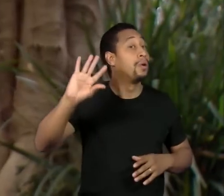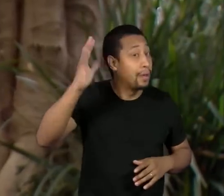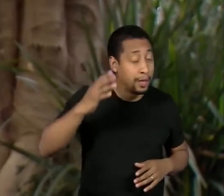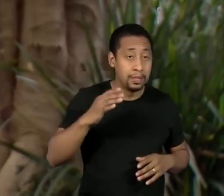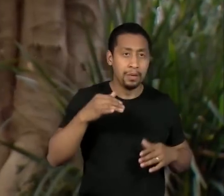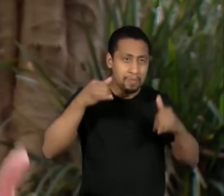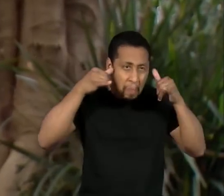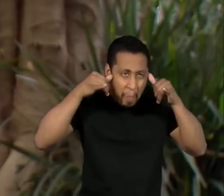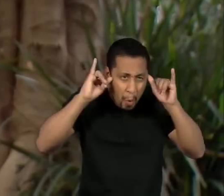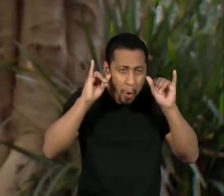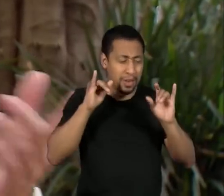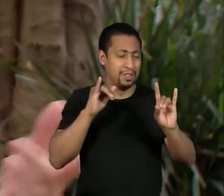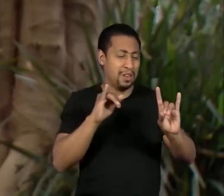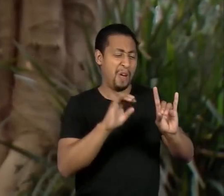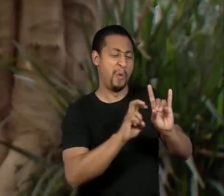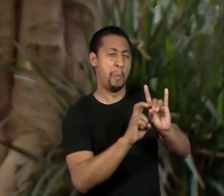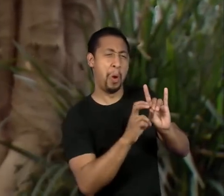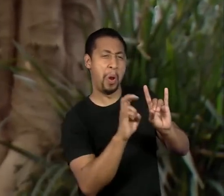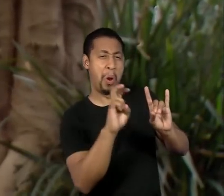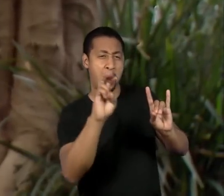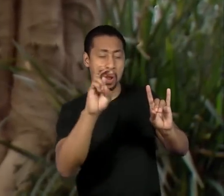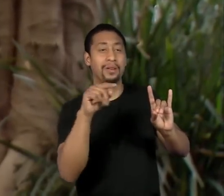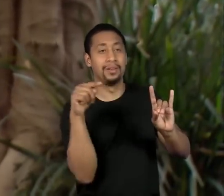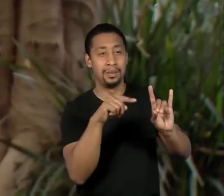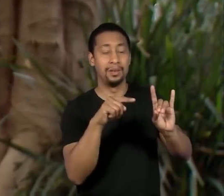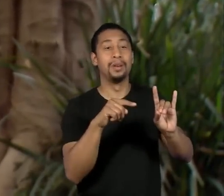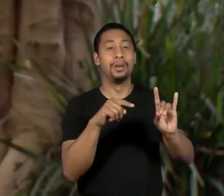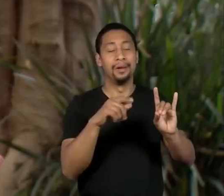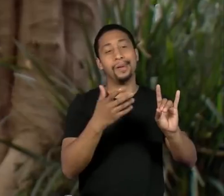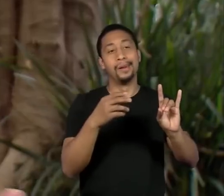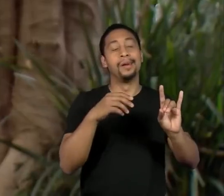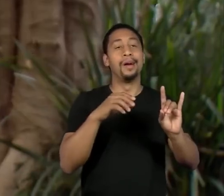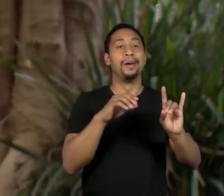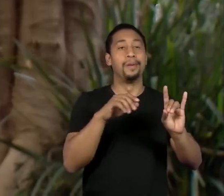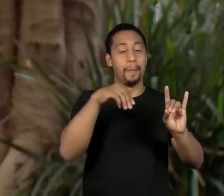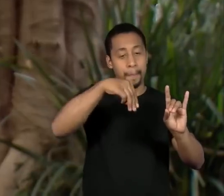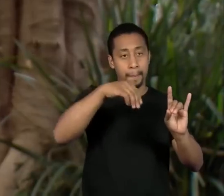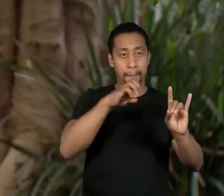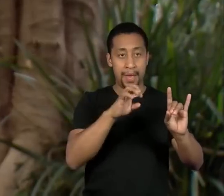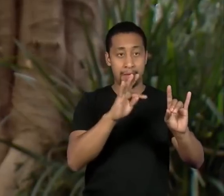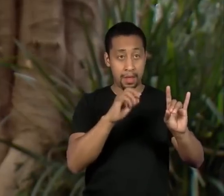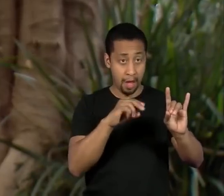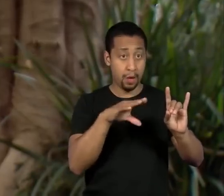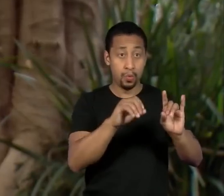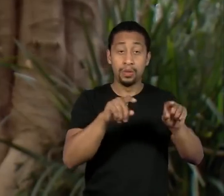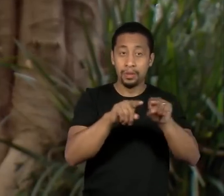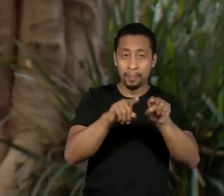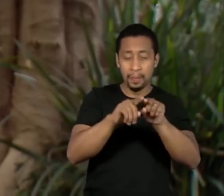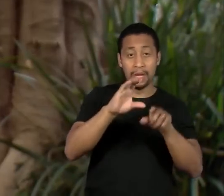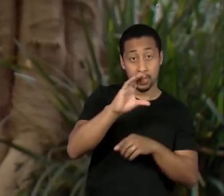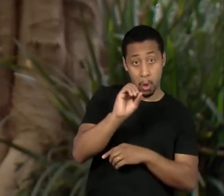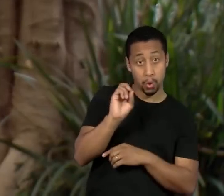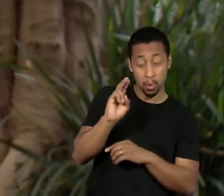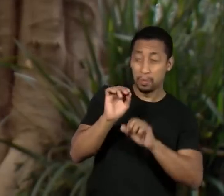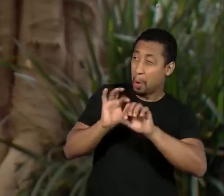A gente sempre aponta o dedo para o carro, né? Para o combustível fóssil, e de fato o combustível fóssil é problemático.